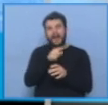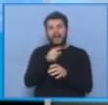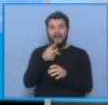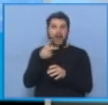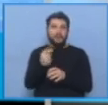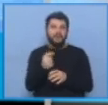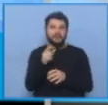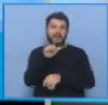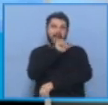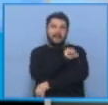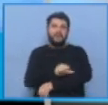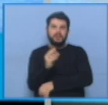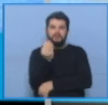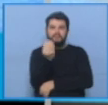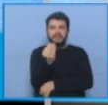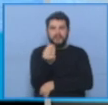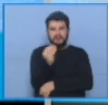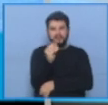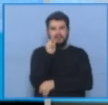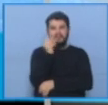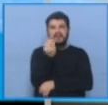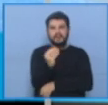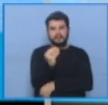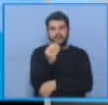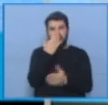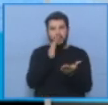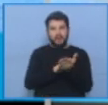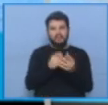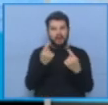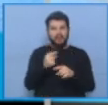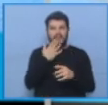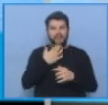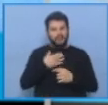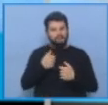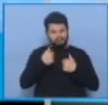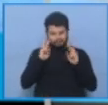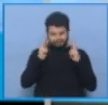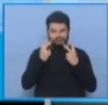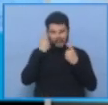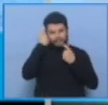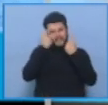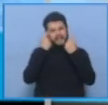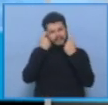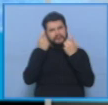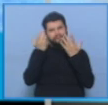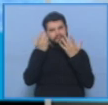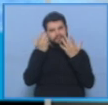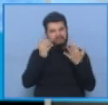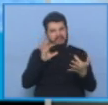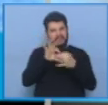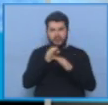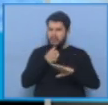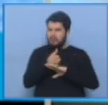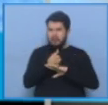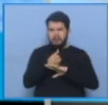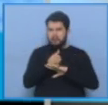são rapazes. Isto é, digamos, uma evidência que nos faz pensar. Agora, que haja uma relação